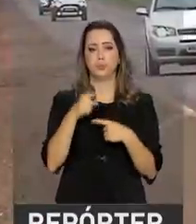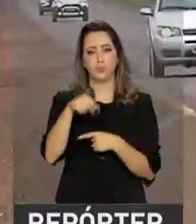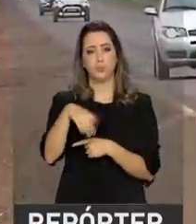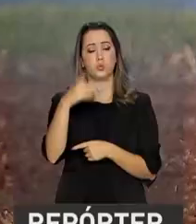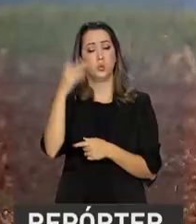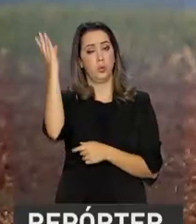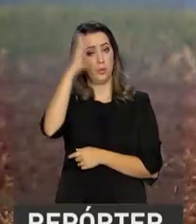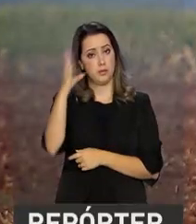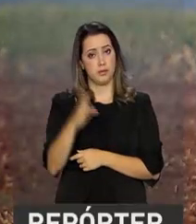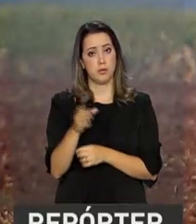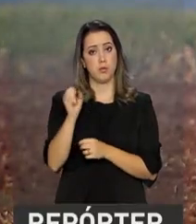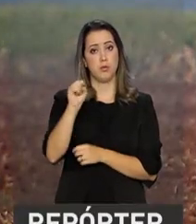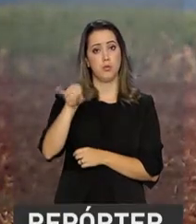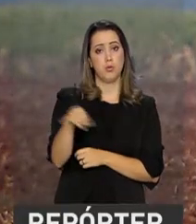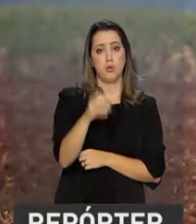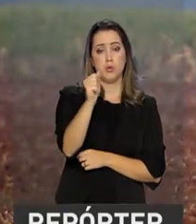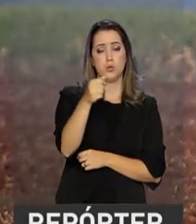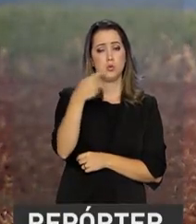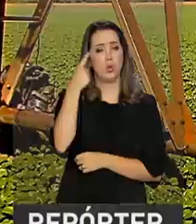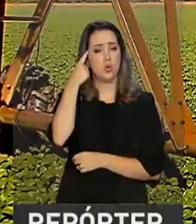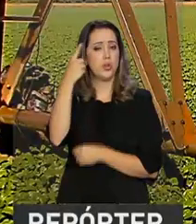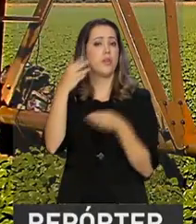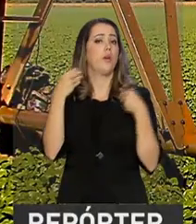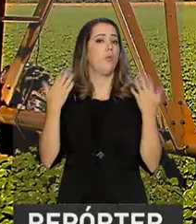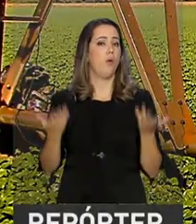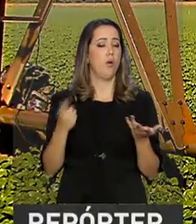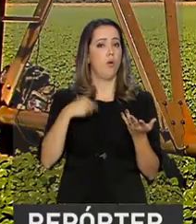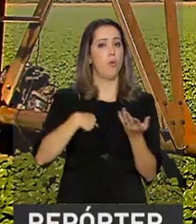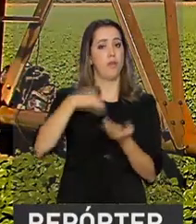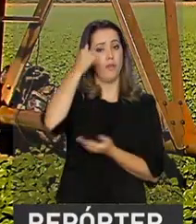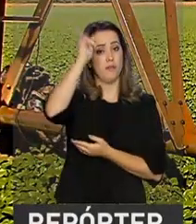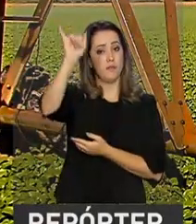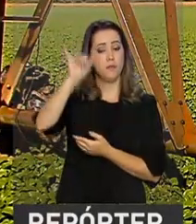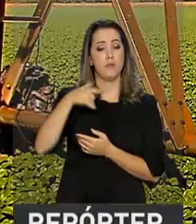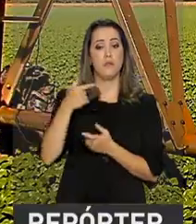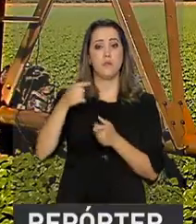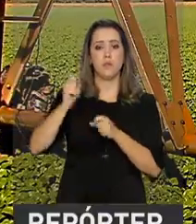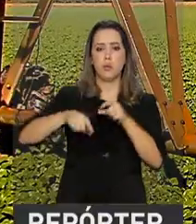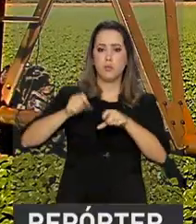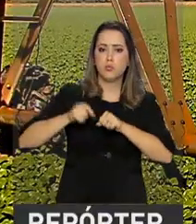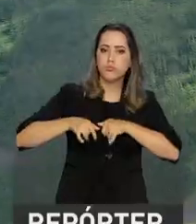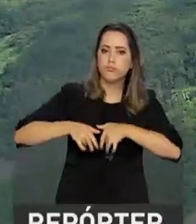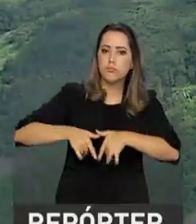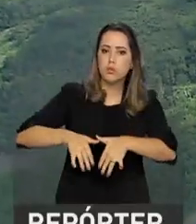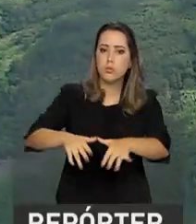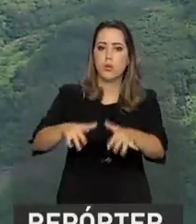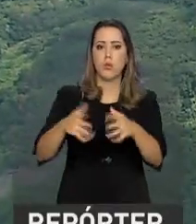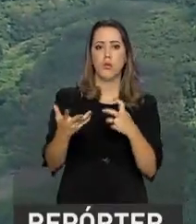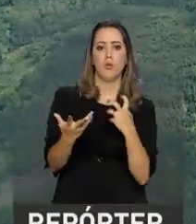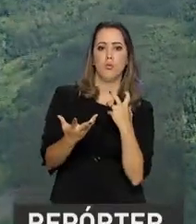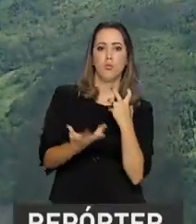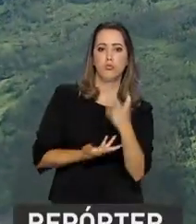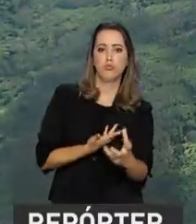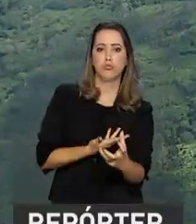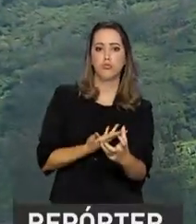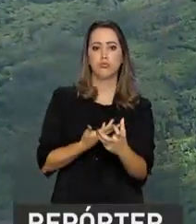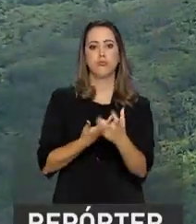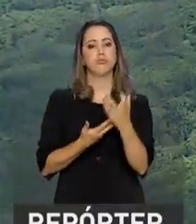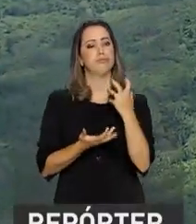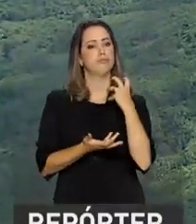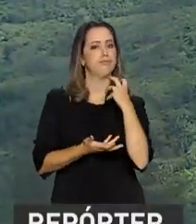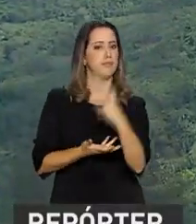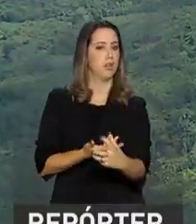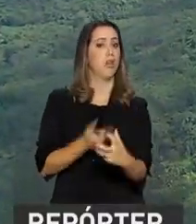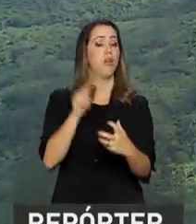a idéia é evitar que a expansão do plantio do grão resultasse em desmatamento da floresta amazônica os